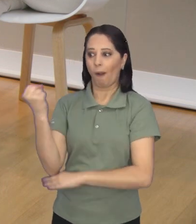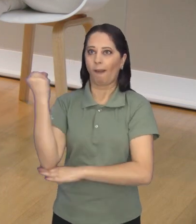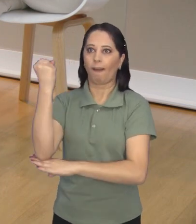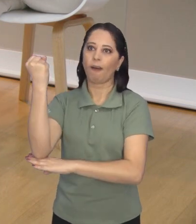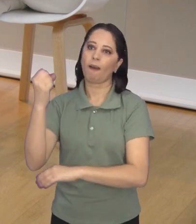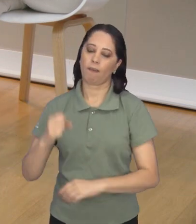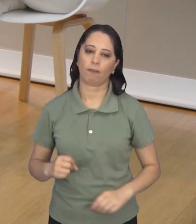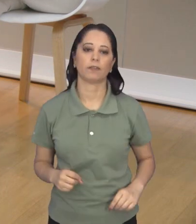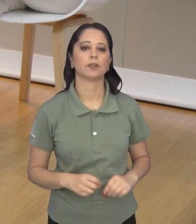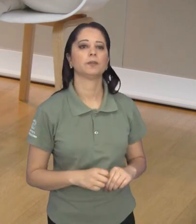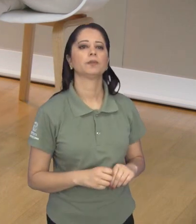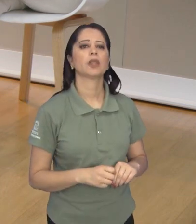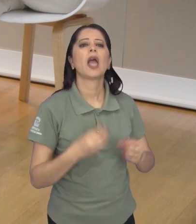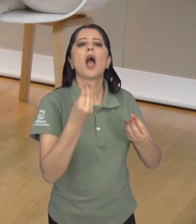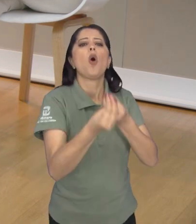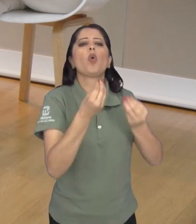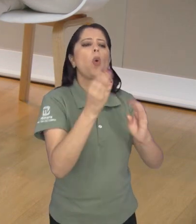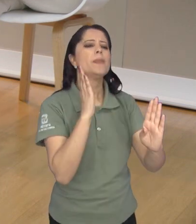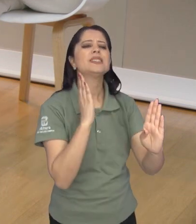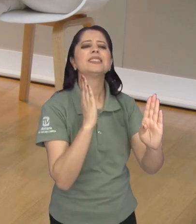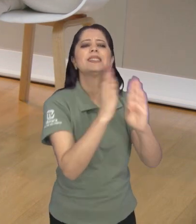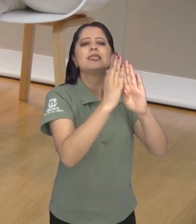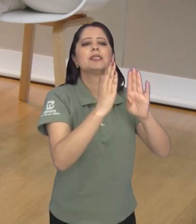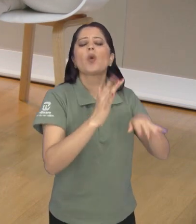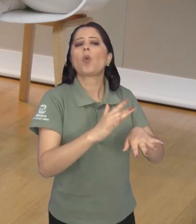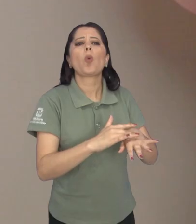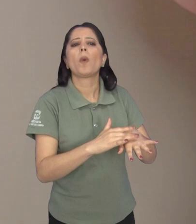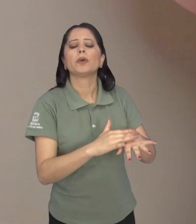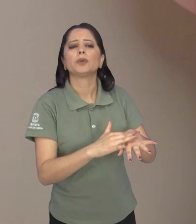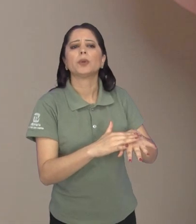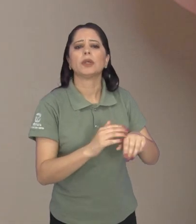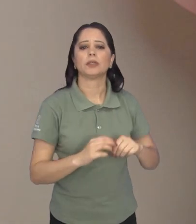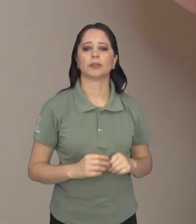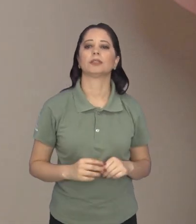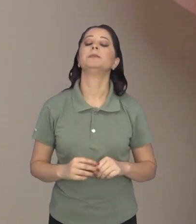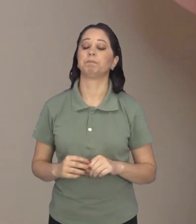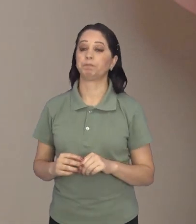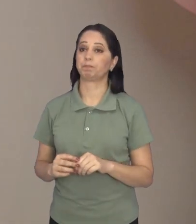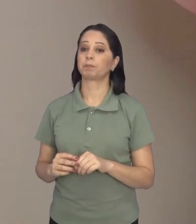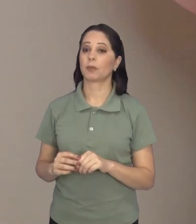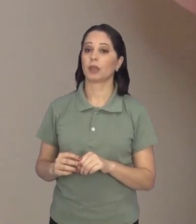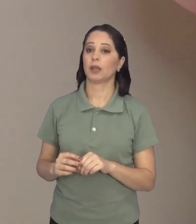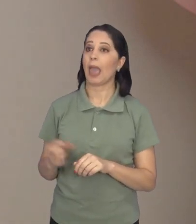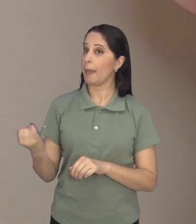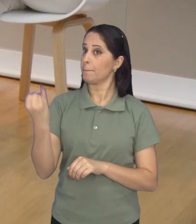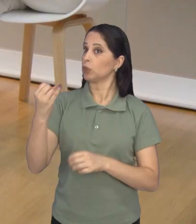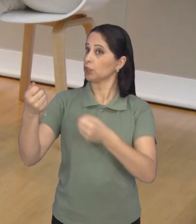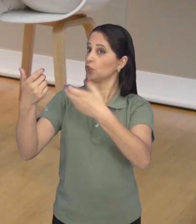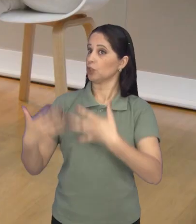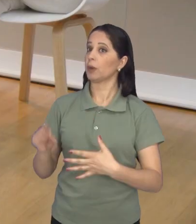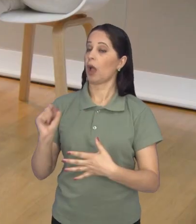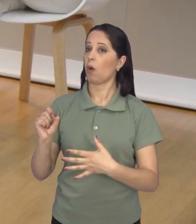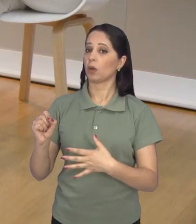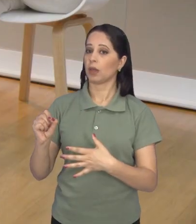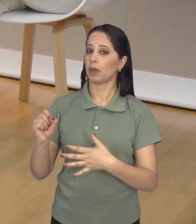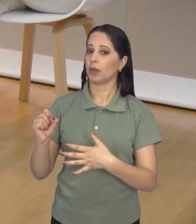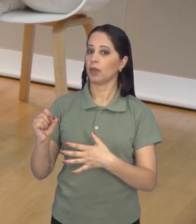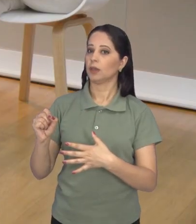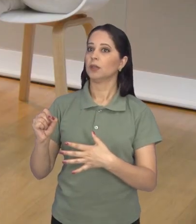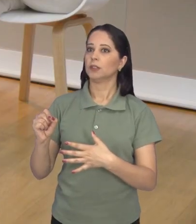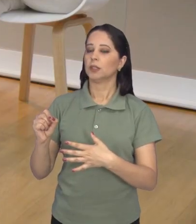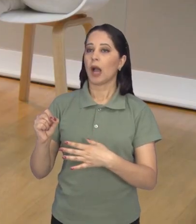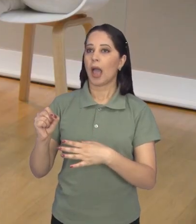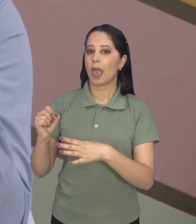si de Tourette. Entendi. Doutor, e como é feito o diagnóstico? Como que vocês chegam no diagnóstico dessa síndrome? Muito bem. É importante salientar que o diagnóstico ele